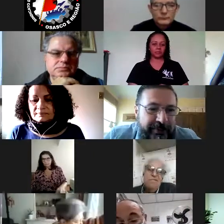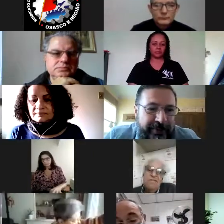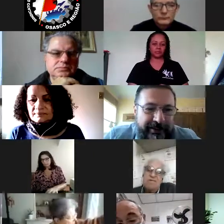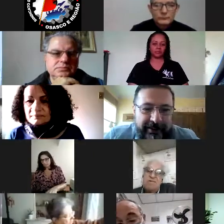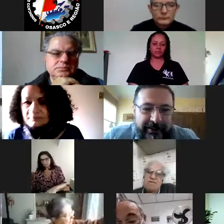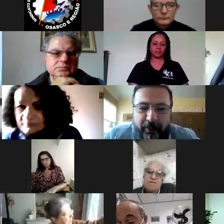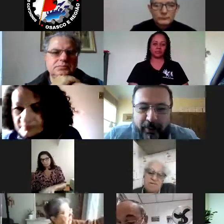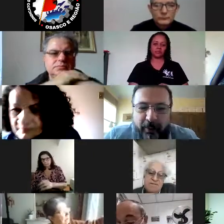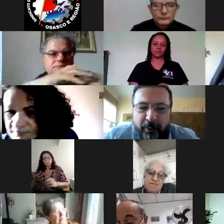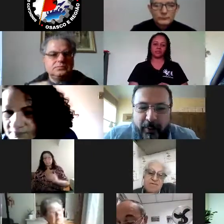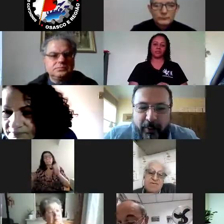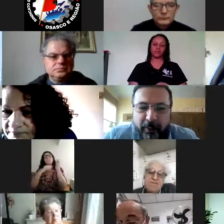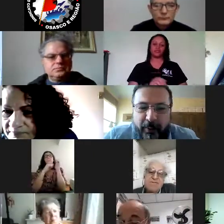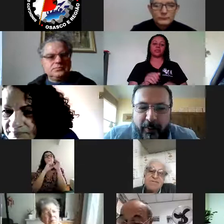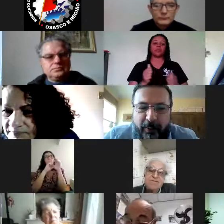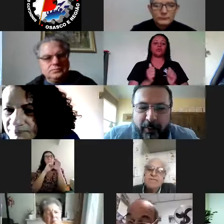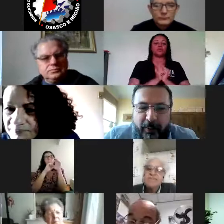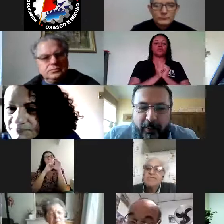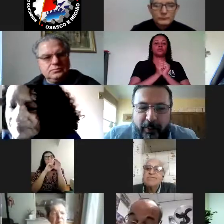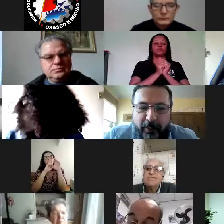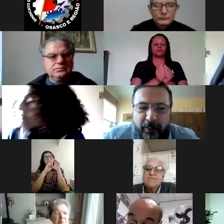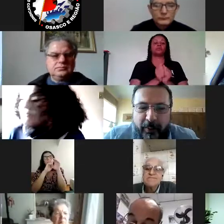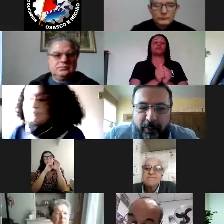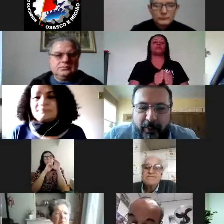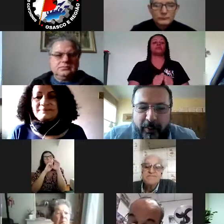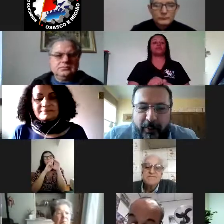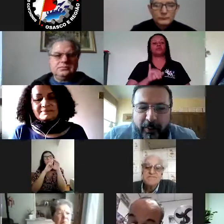Jô Clemente, nem como